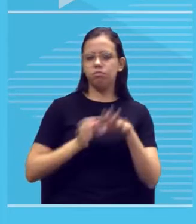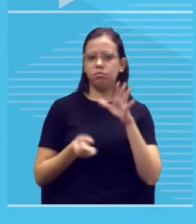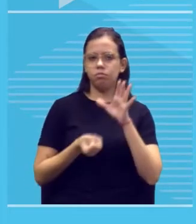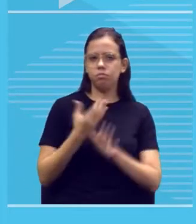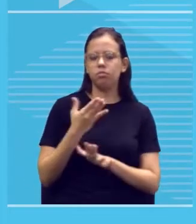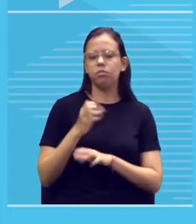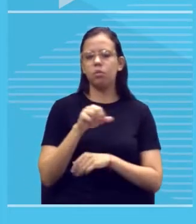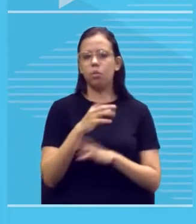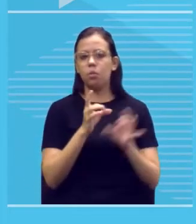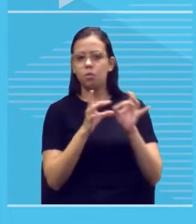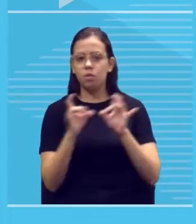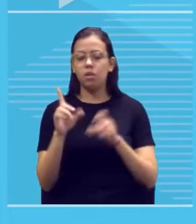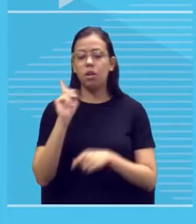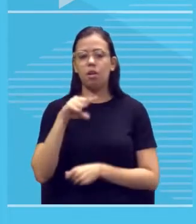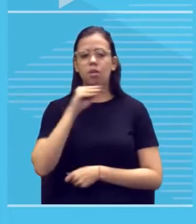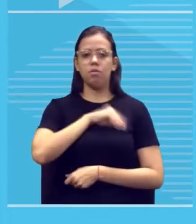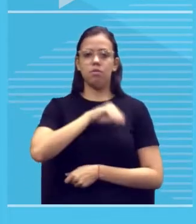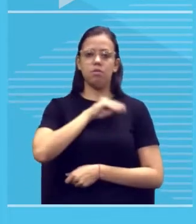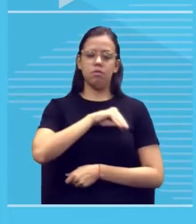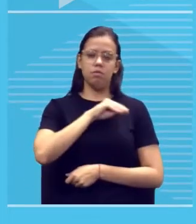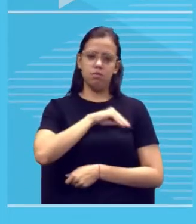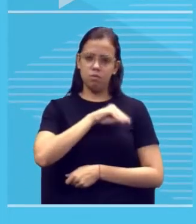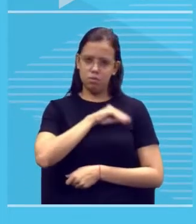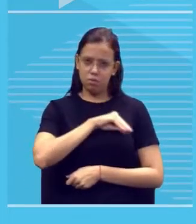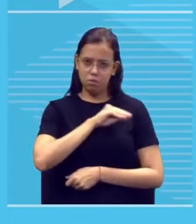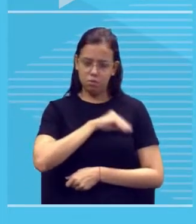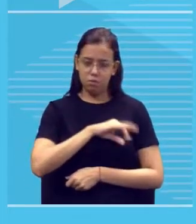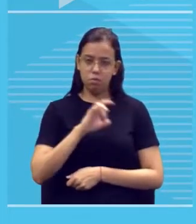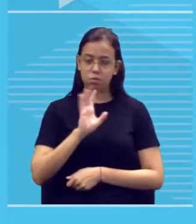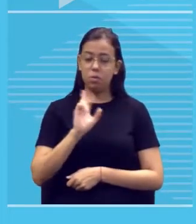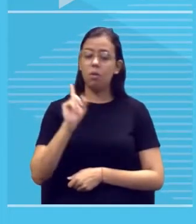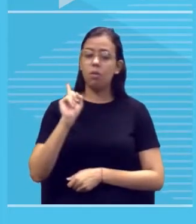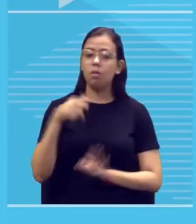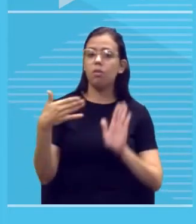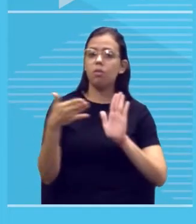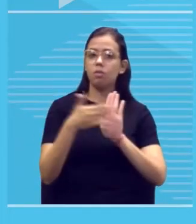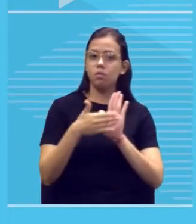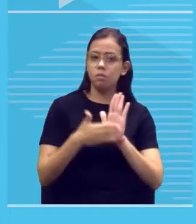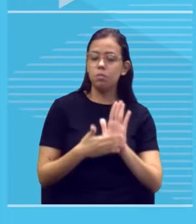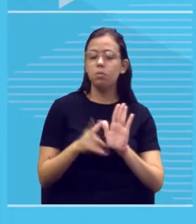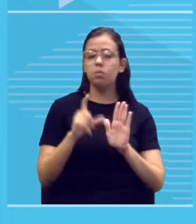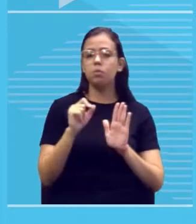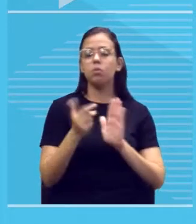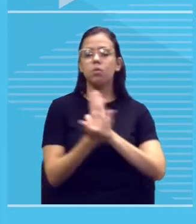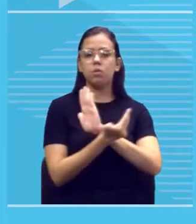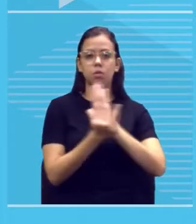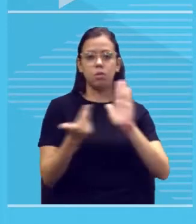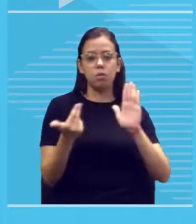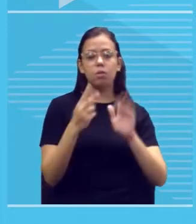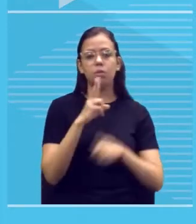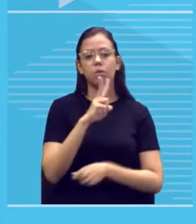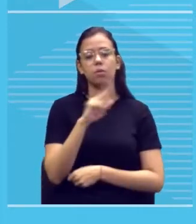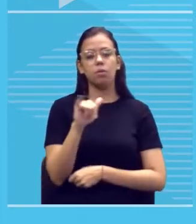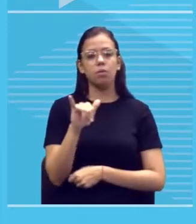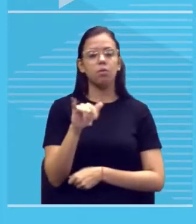assalariado é bem aí Nessa proposta que o brest vai colocando